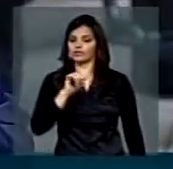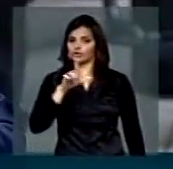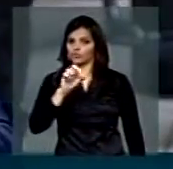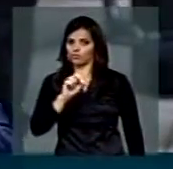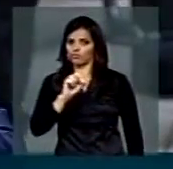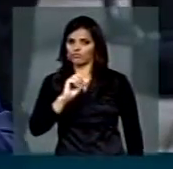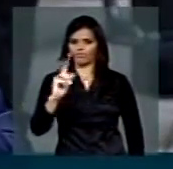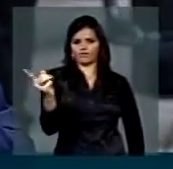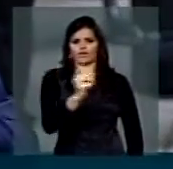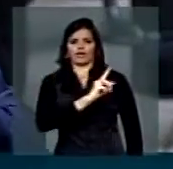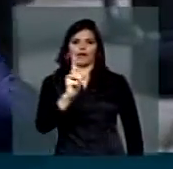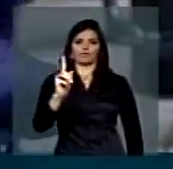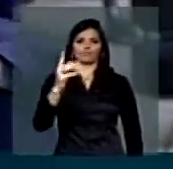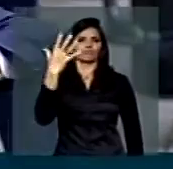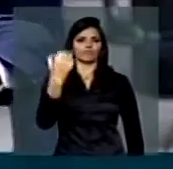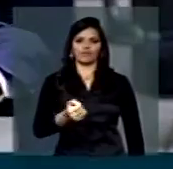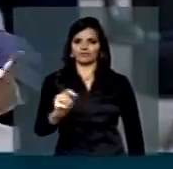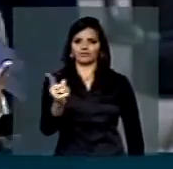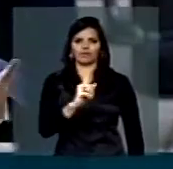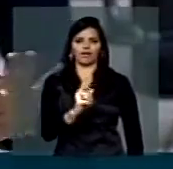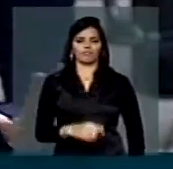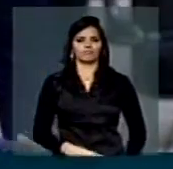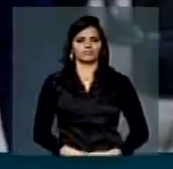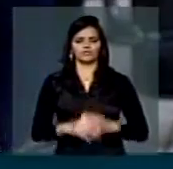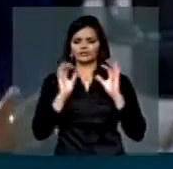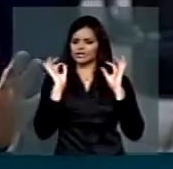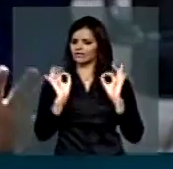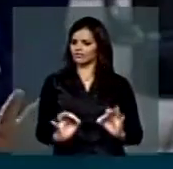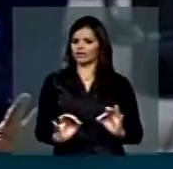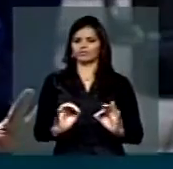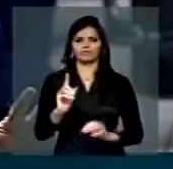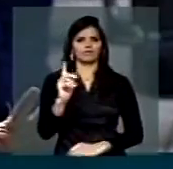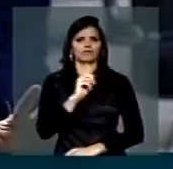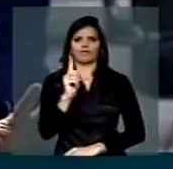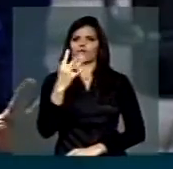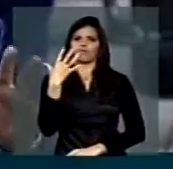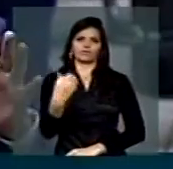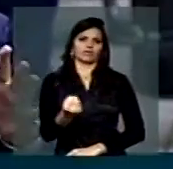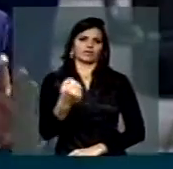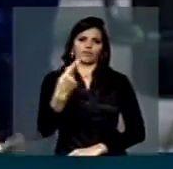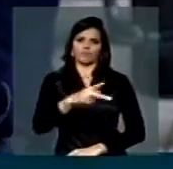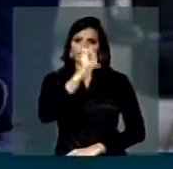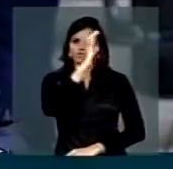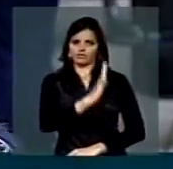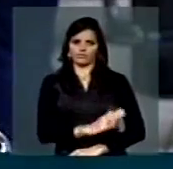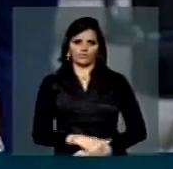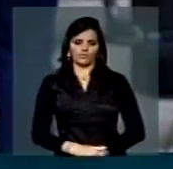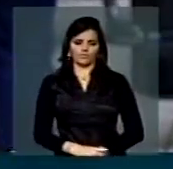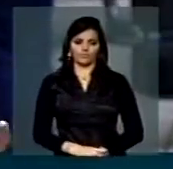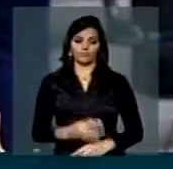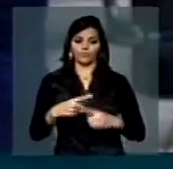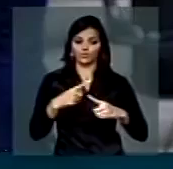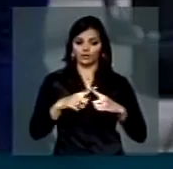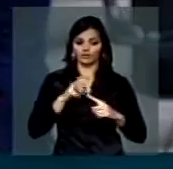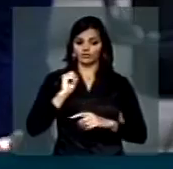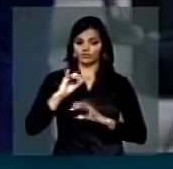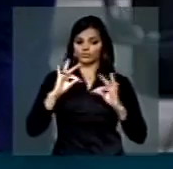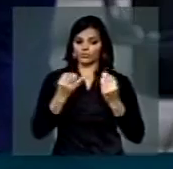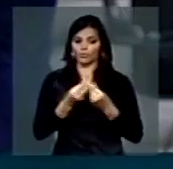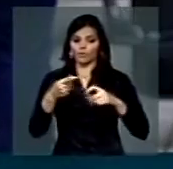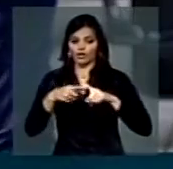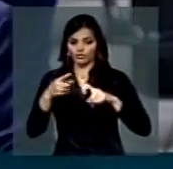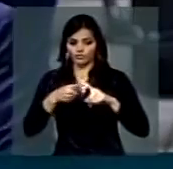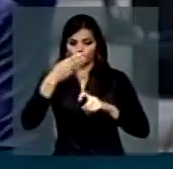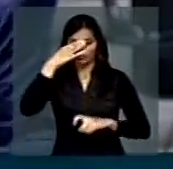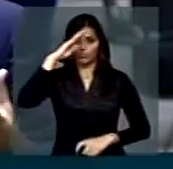Tenho certeza. Não tenho a mínima dúvida que ele será negado. Por quê? Porque se todos os médicos